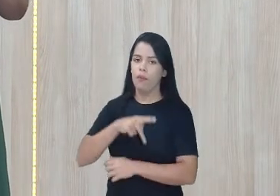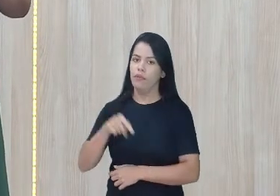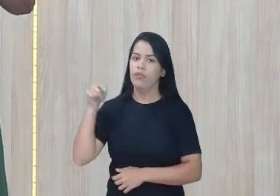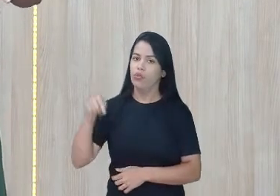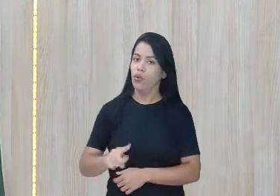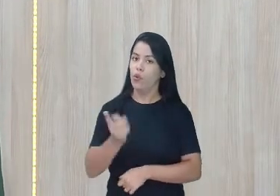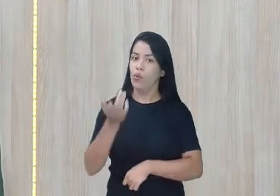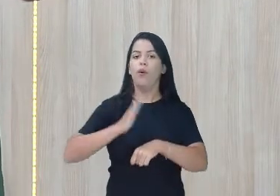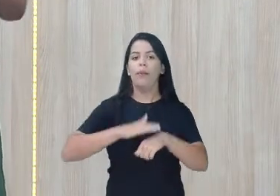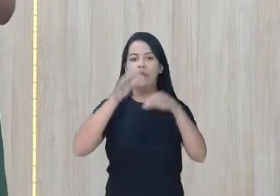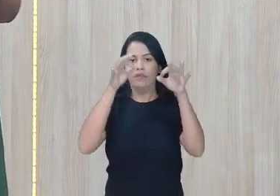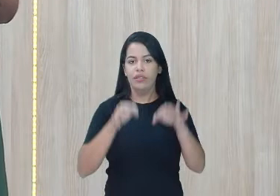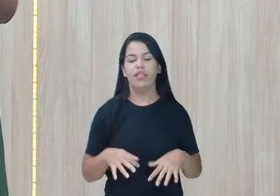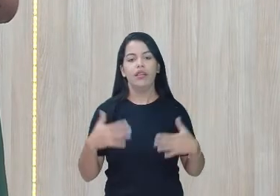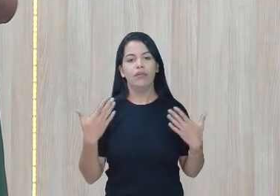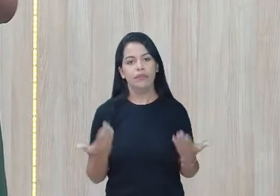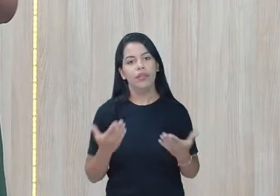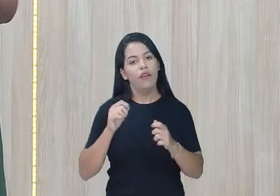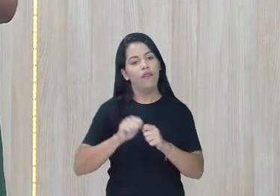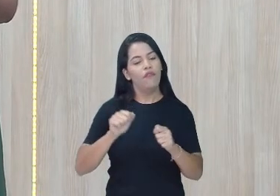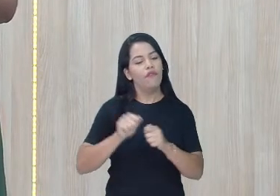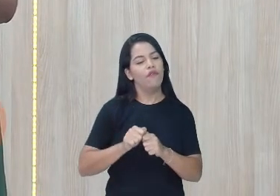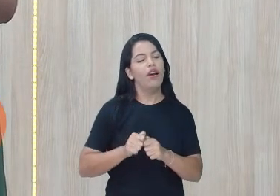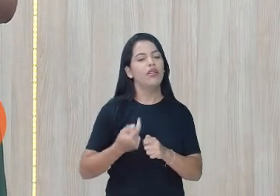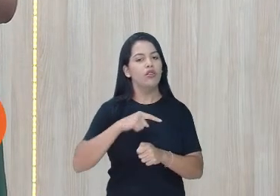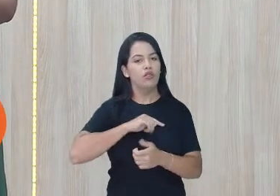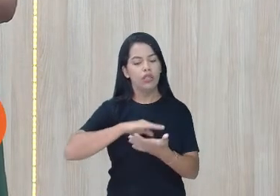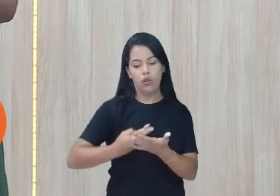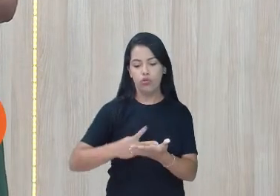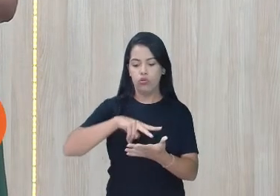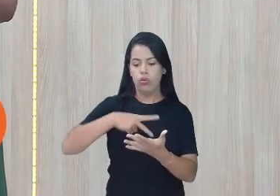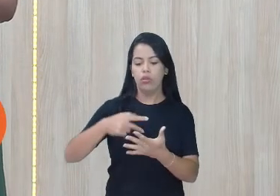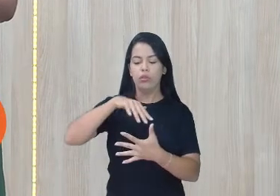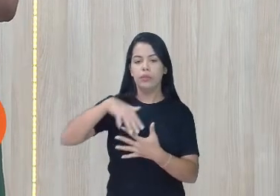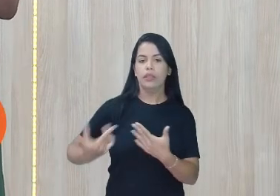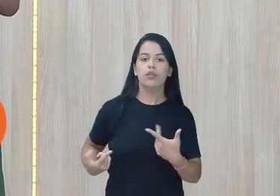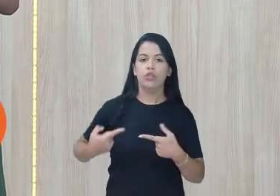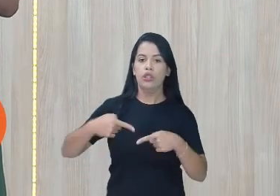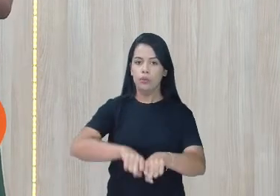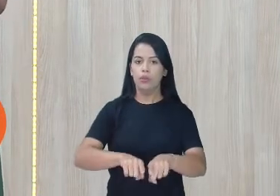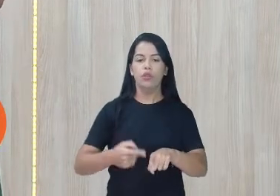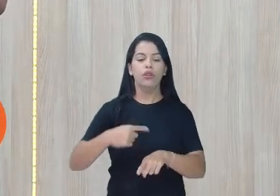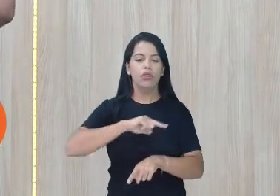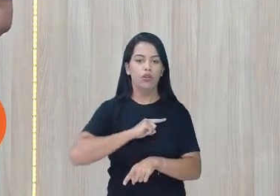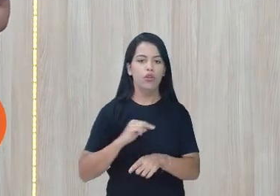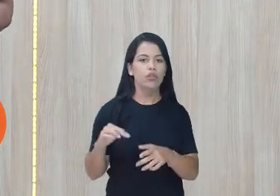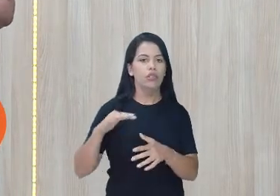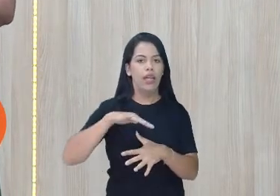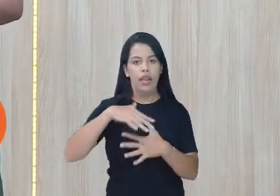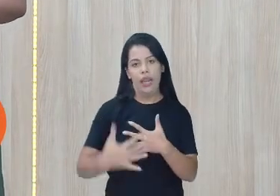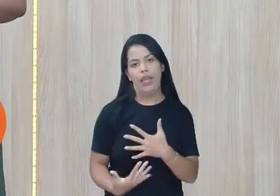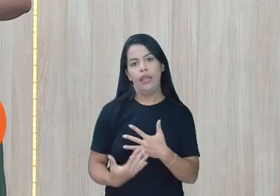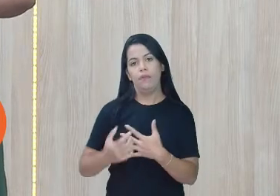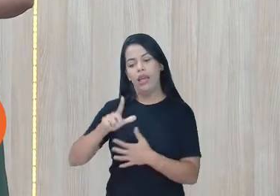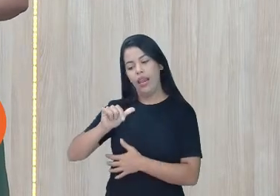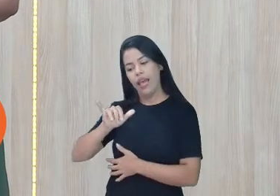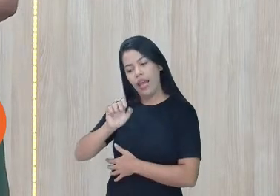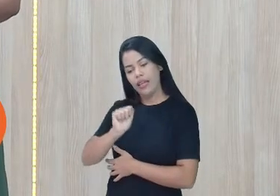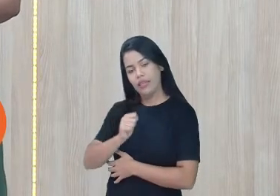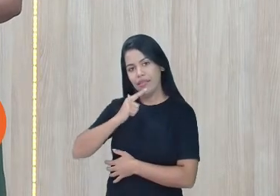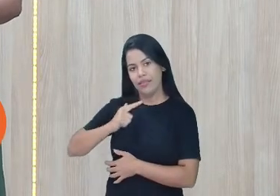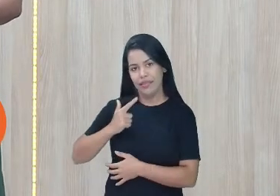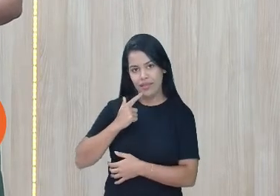tá certo? Quem faz a tradução simultânea hoje para a língua brasileira de sinais é a nossa querida intérprete Laisa. Seja muito bem-vinda, Laisa.